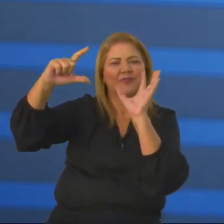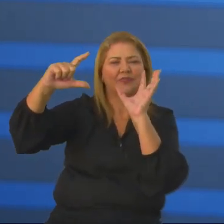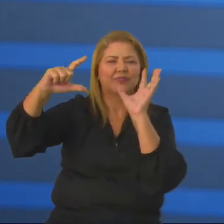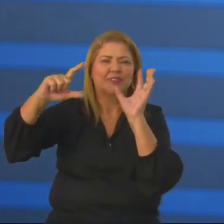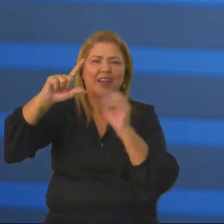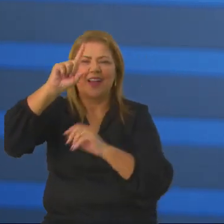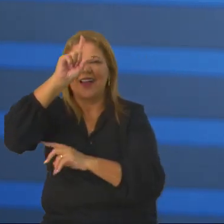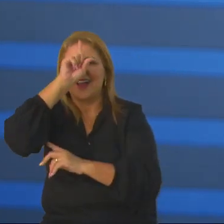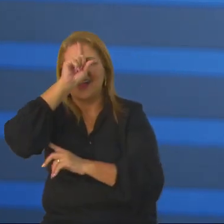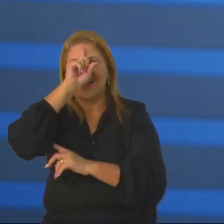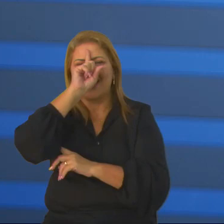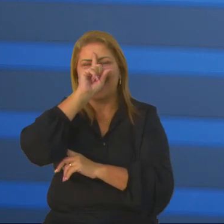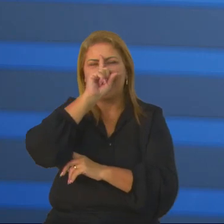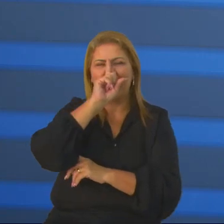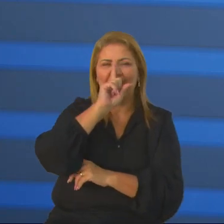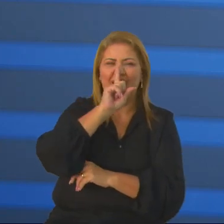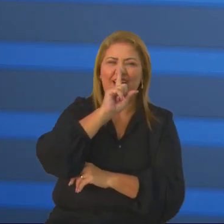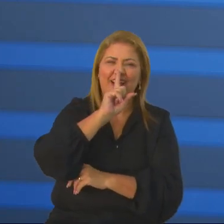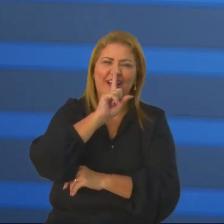amarelo,